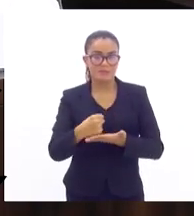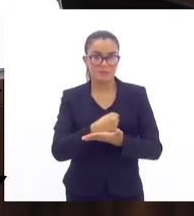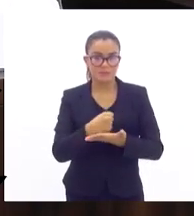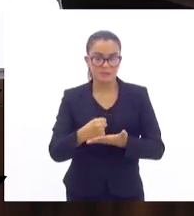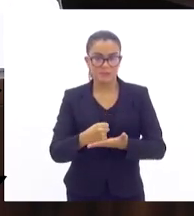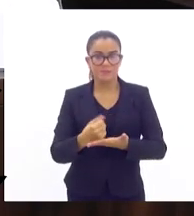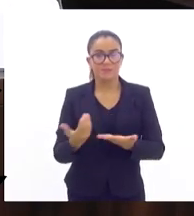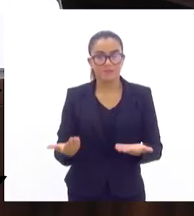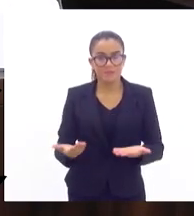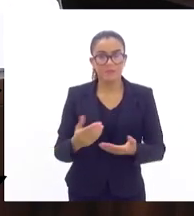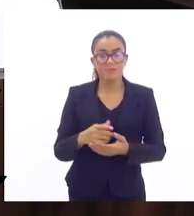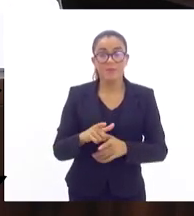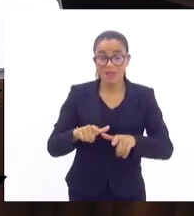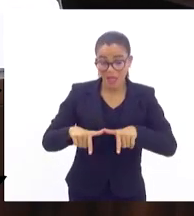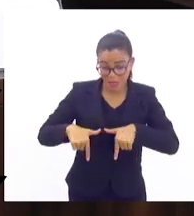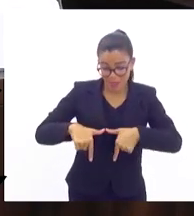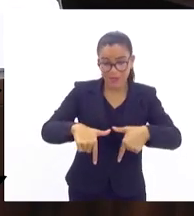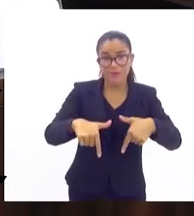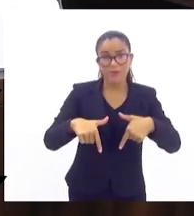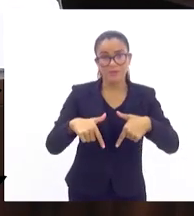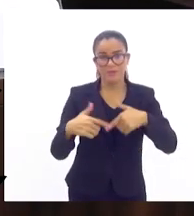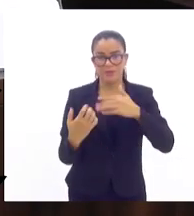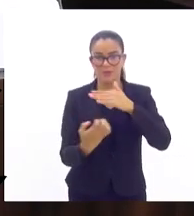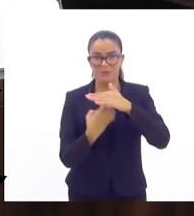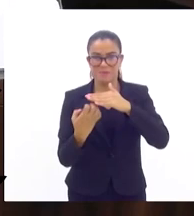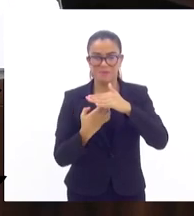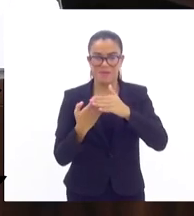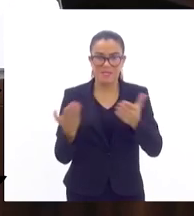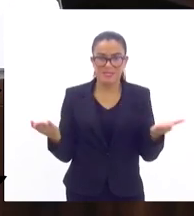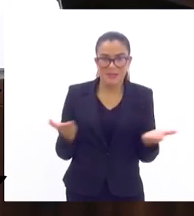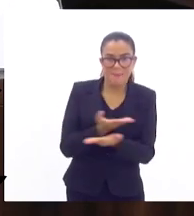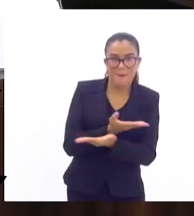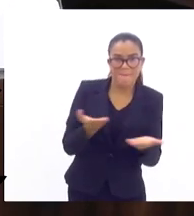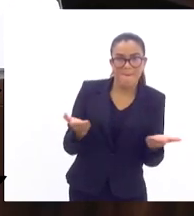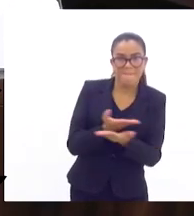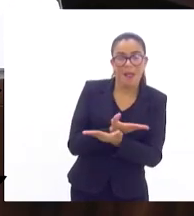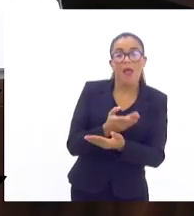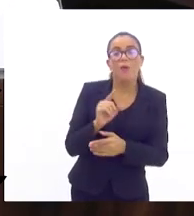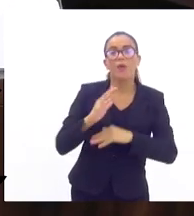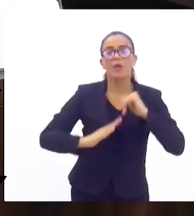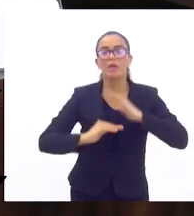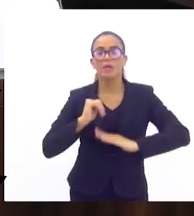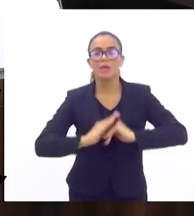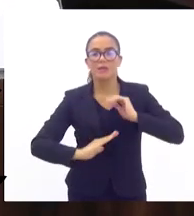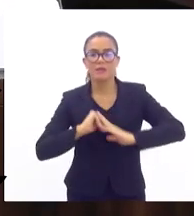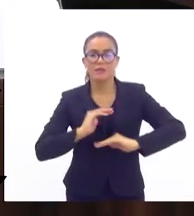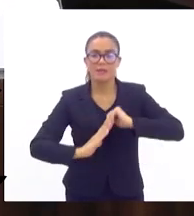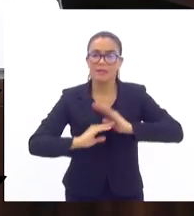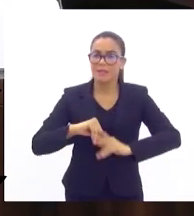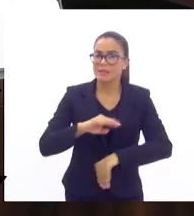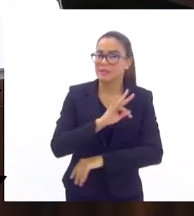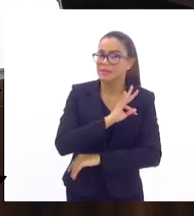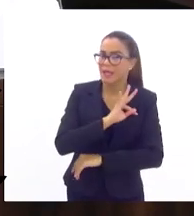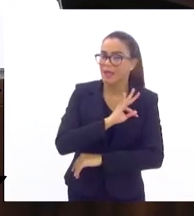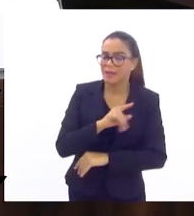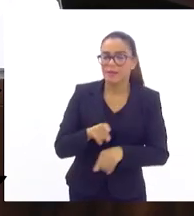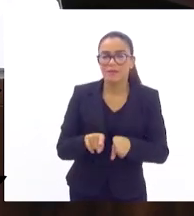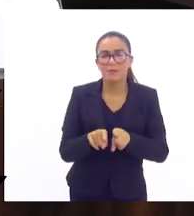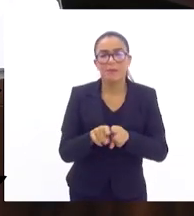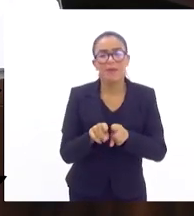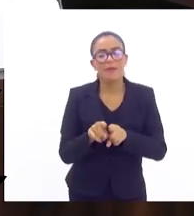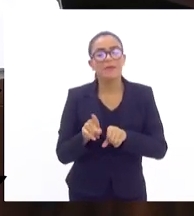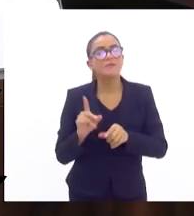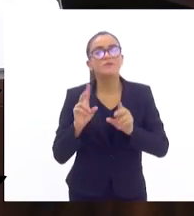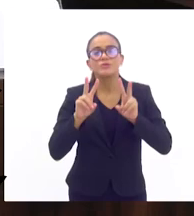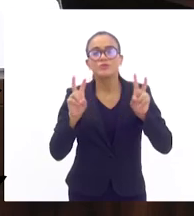Então, e a atuação de uma agência reguladora é uma atuação técnica. Atuação totalmente técnica em cima daquilo